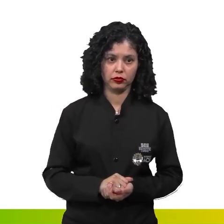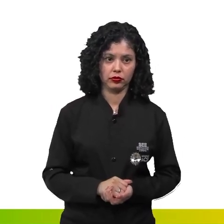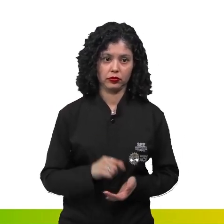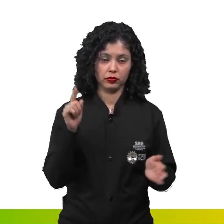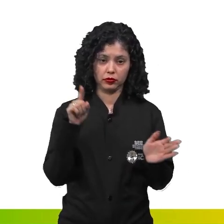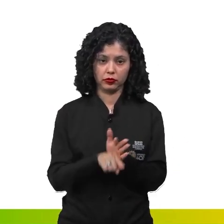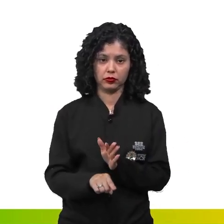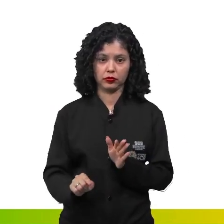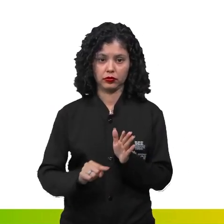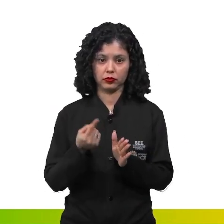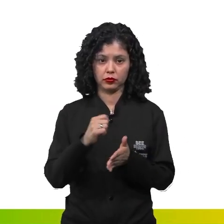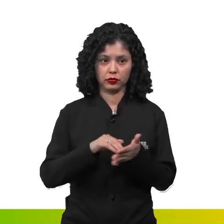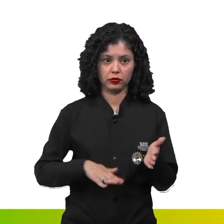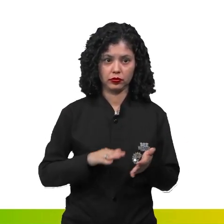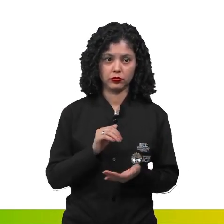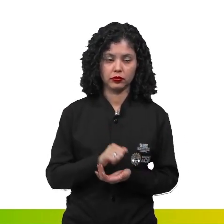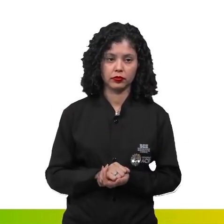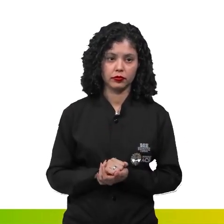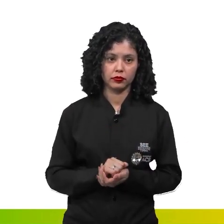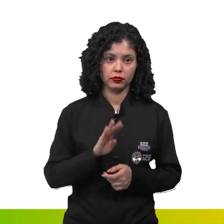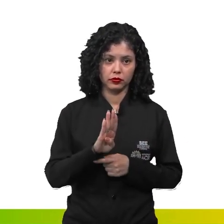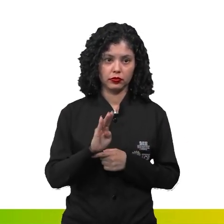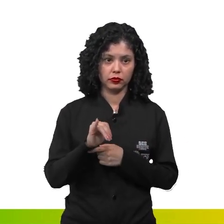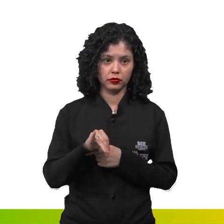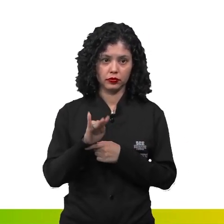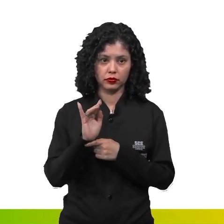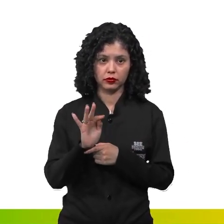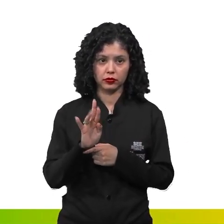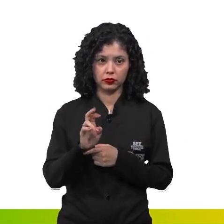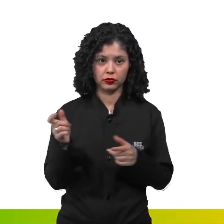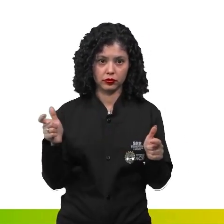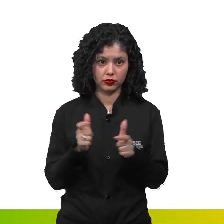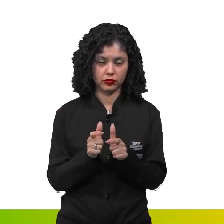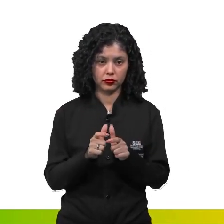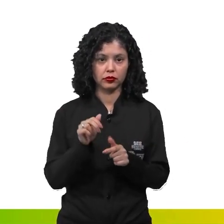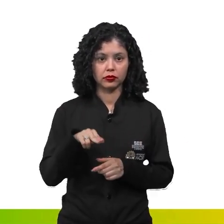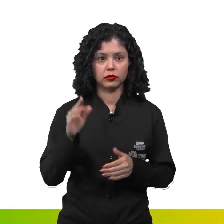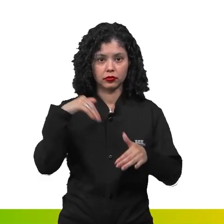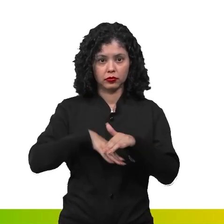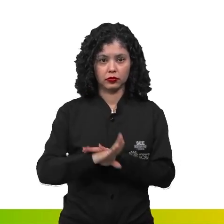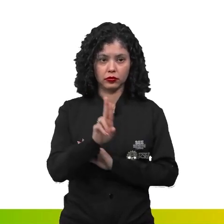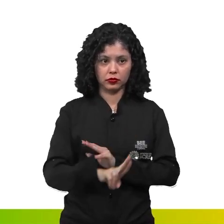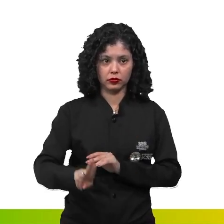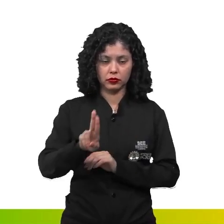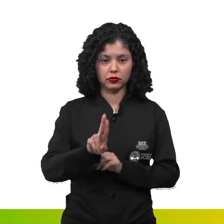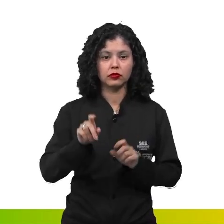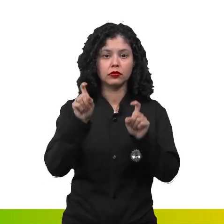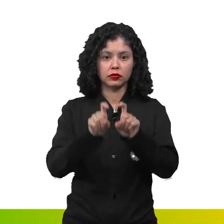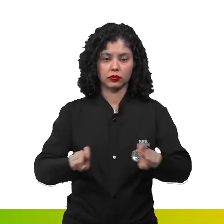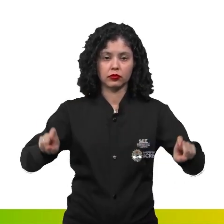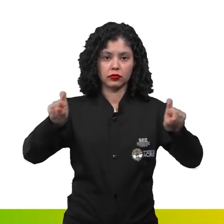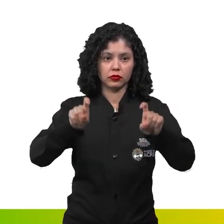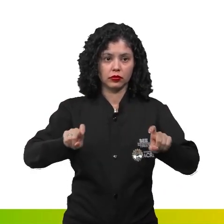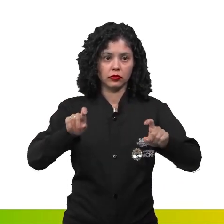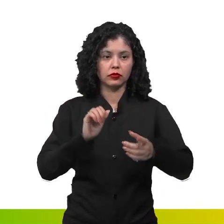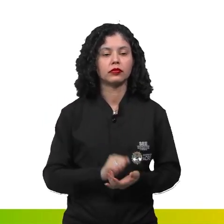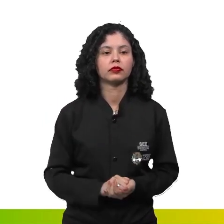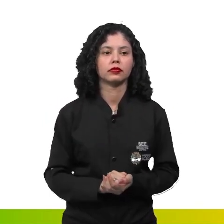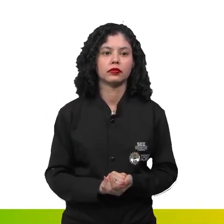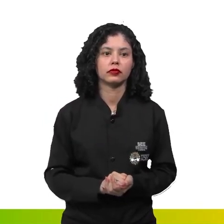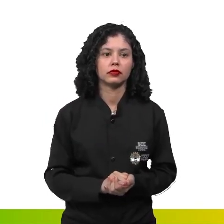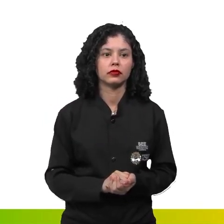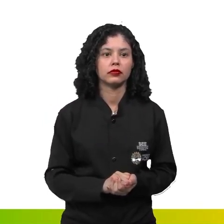Questão número 1, atividade 1, diz assim: o byte é a menor unidade de armazenamento utilizada pelos